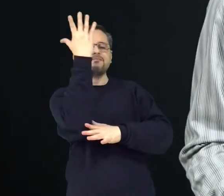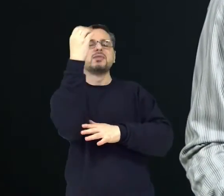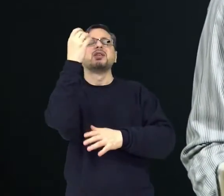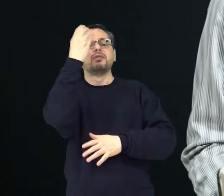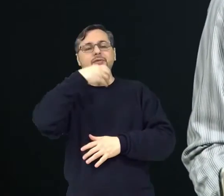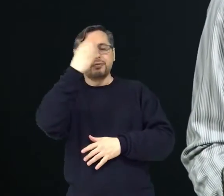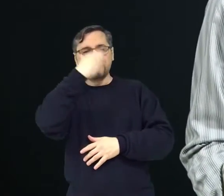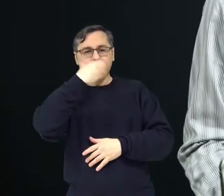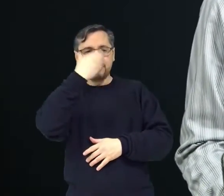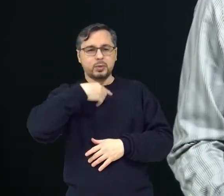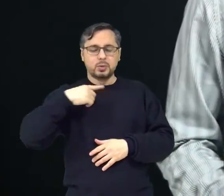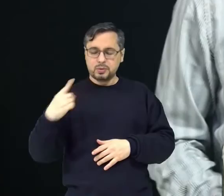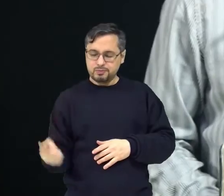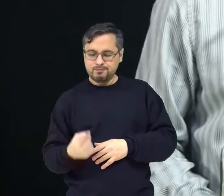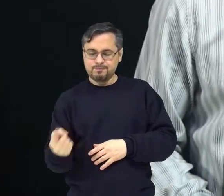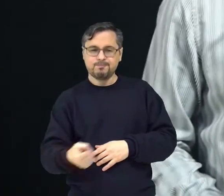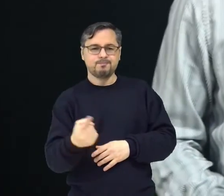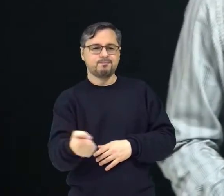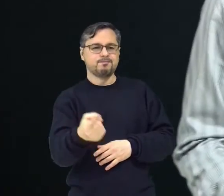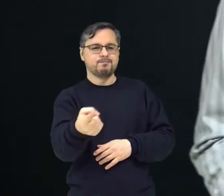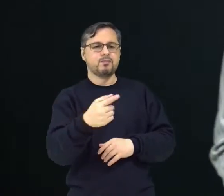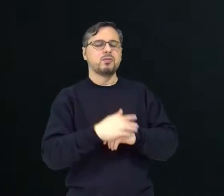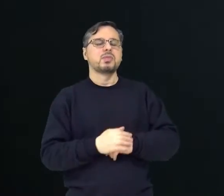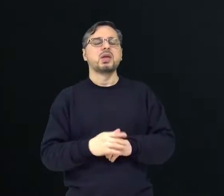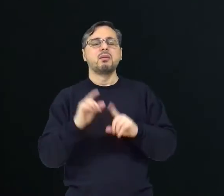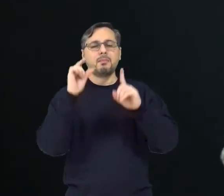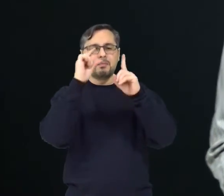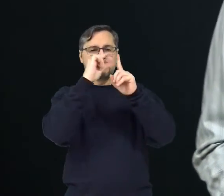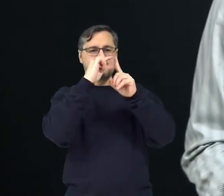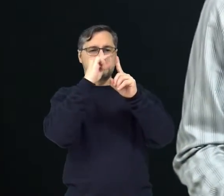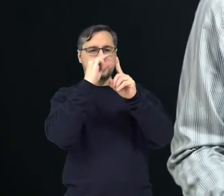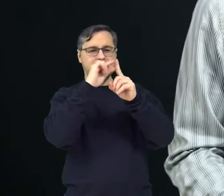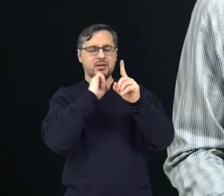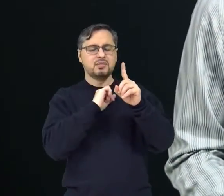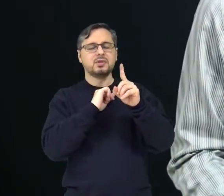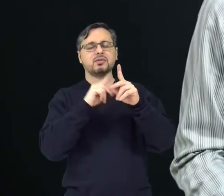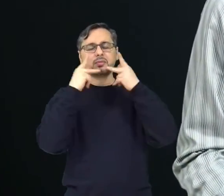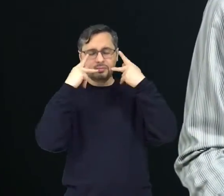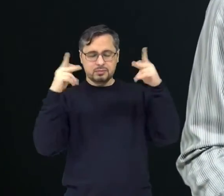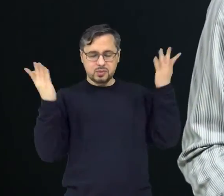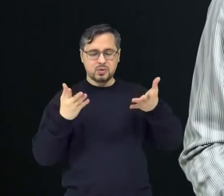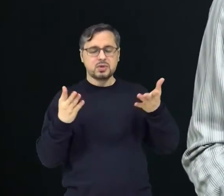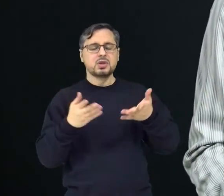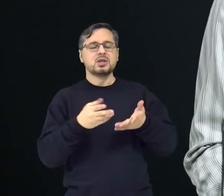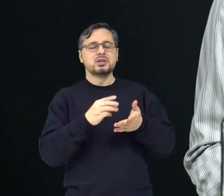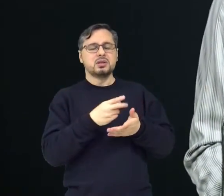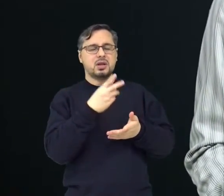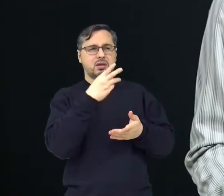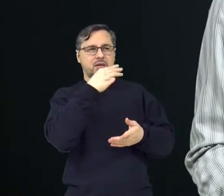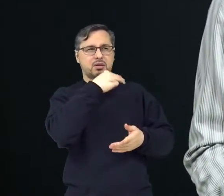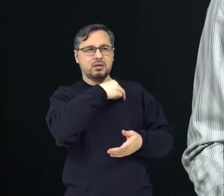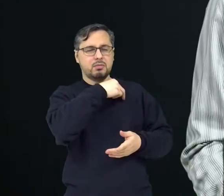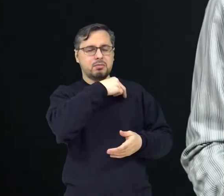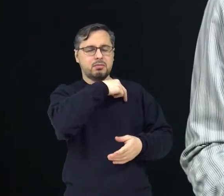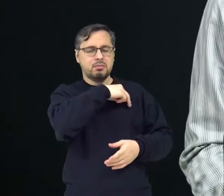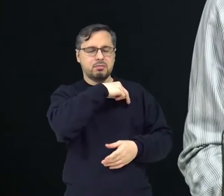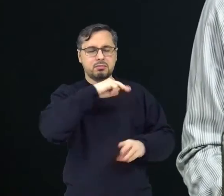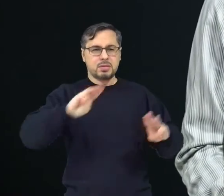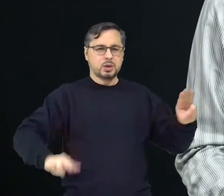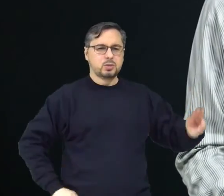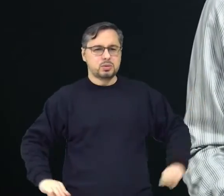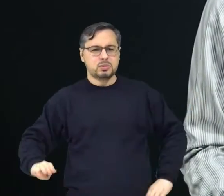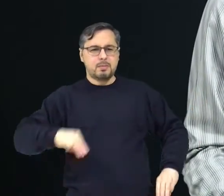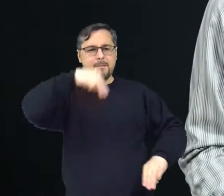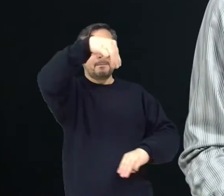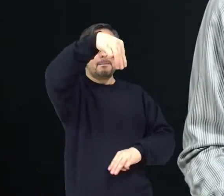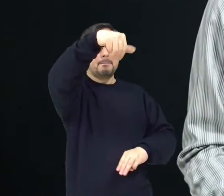para a vida eterna. A palavra que eu quero falar nesta manhã é uma palavra no segundo evangelho, o evangelho de Marcos, no capítulo 4. A partir do